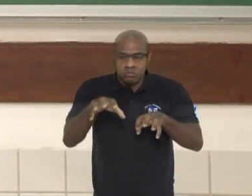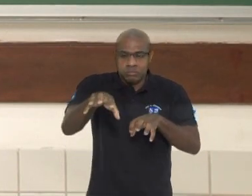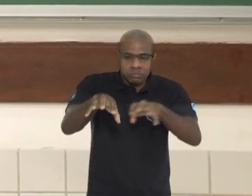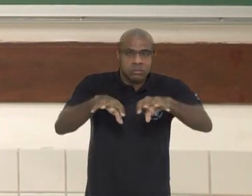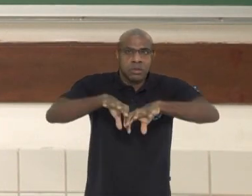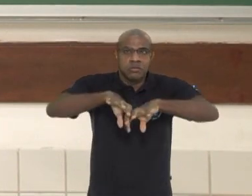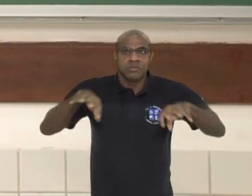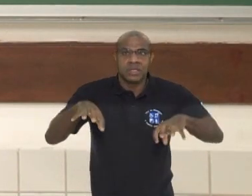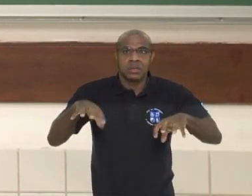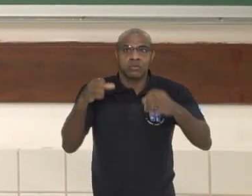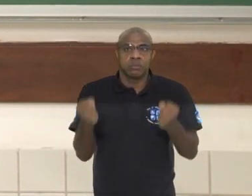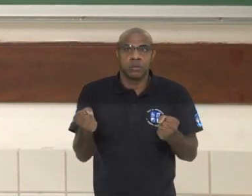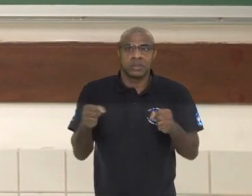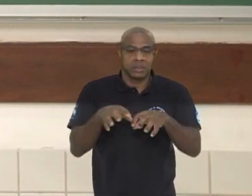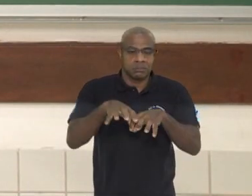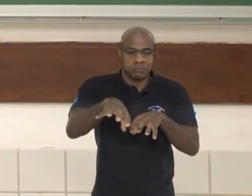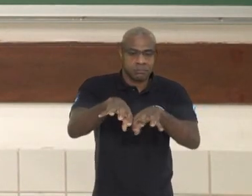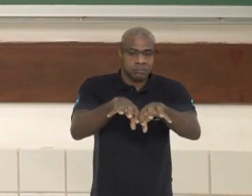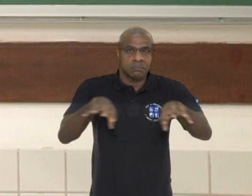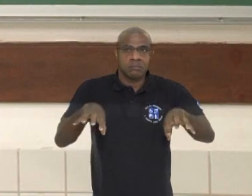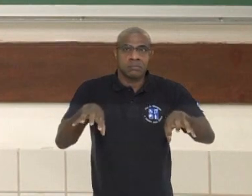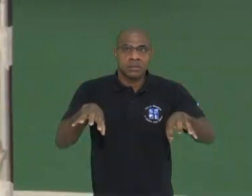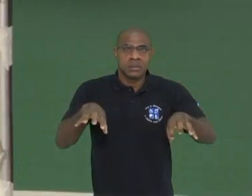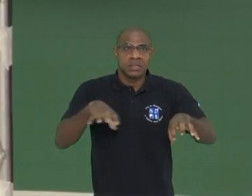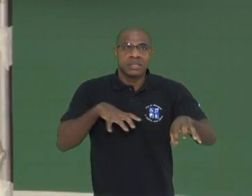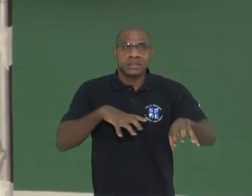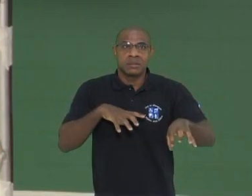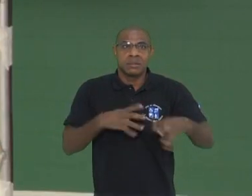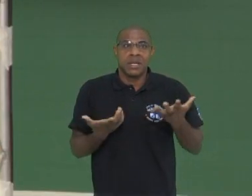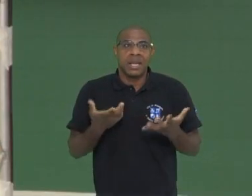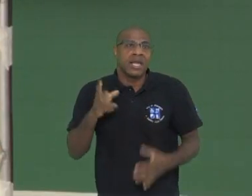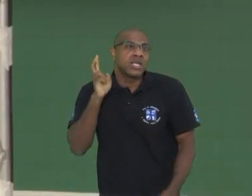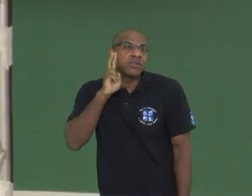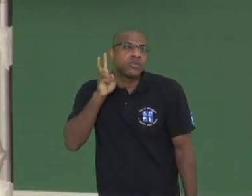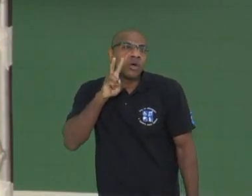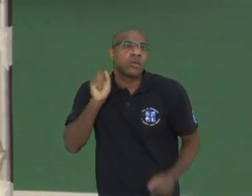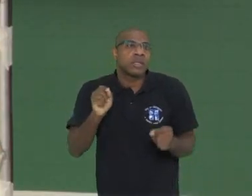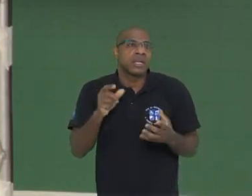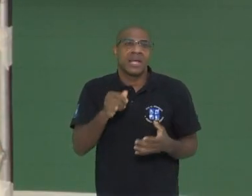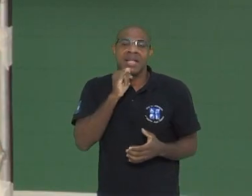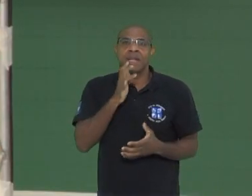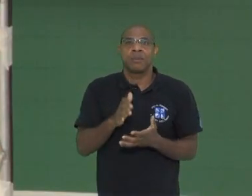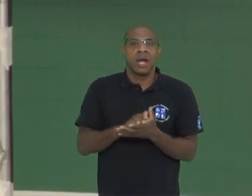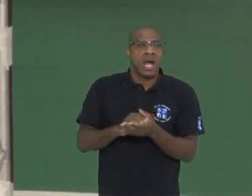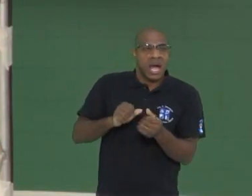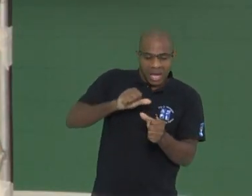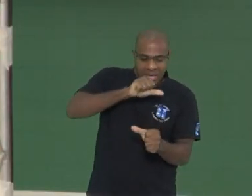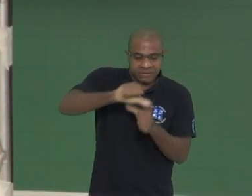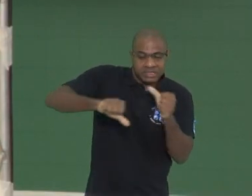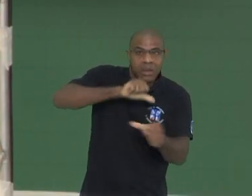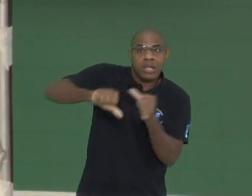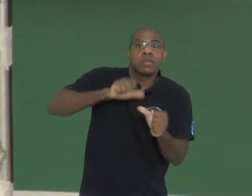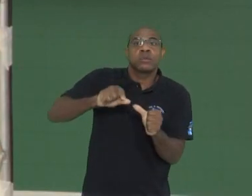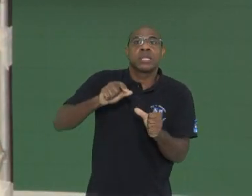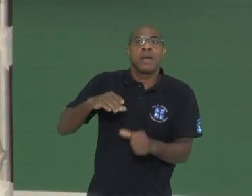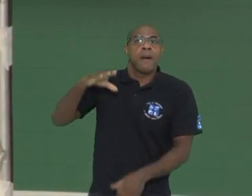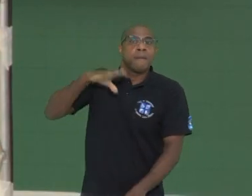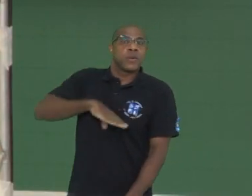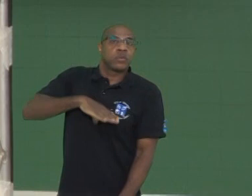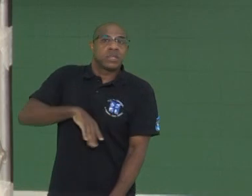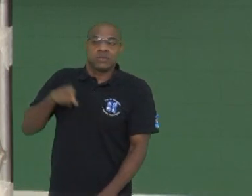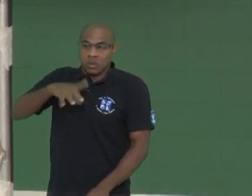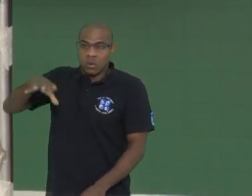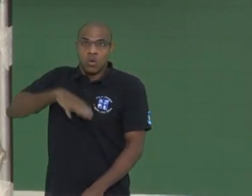popular. Tá? E fatos históricos, por exemplo, a restauração portuguesa, quando os portugueses